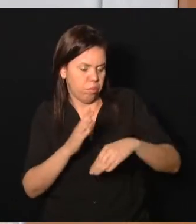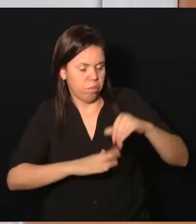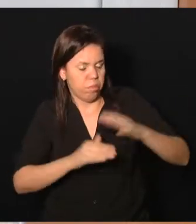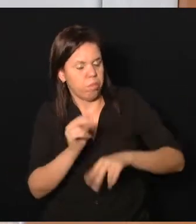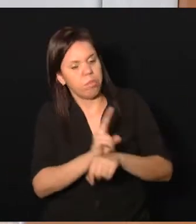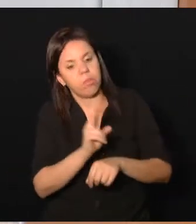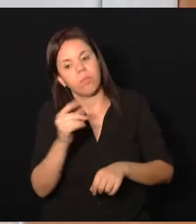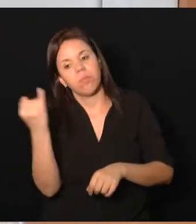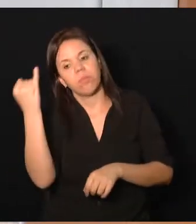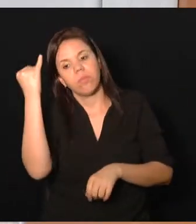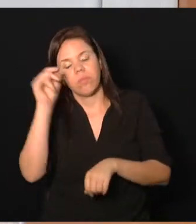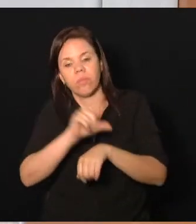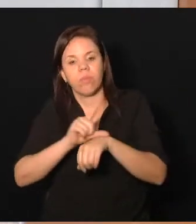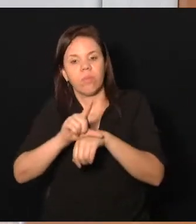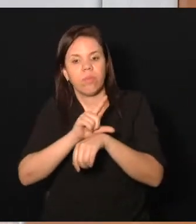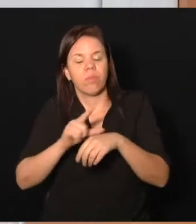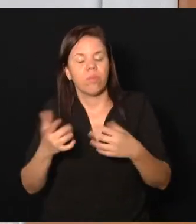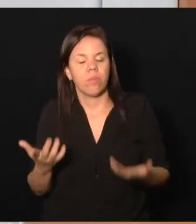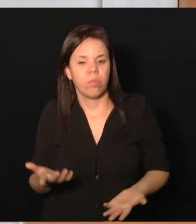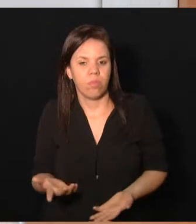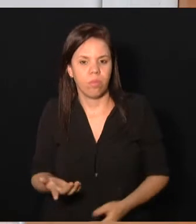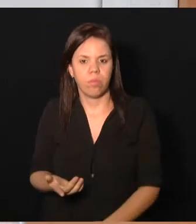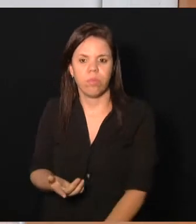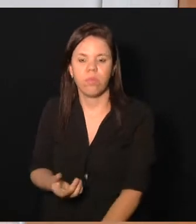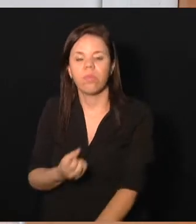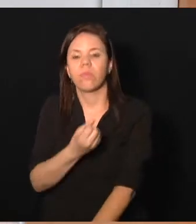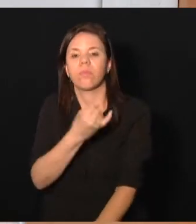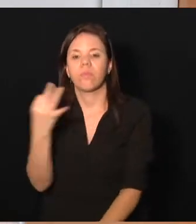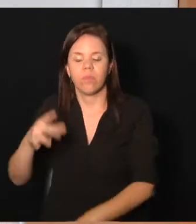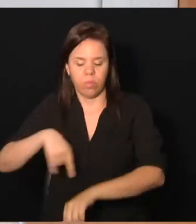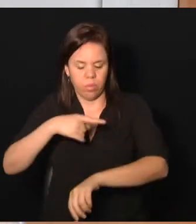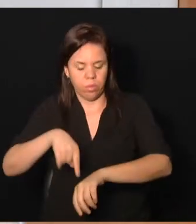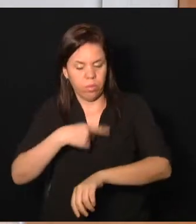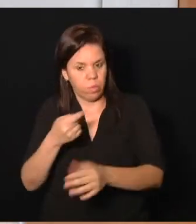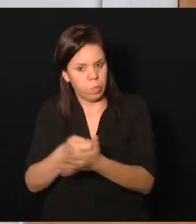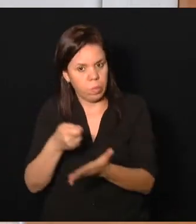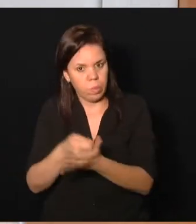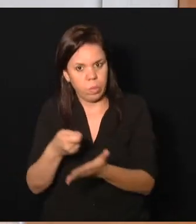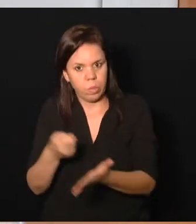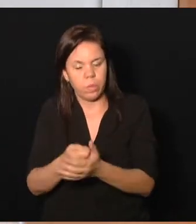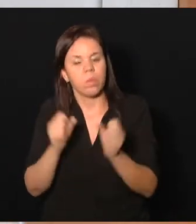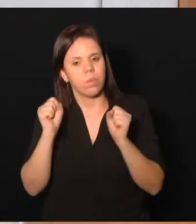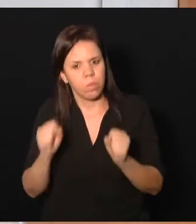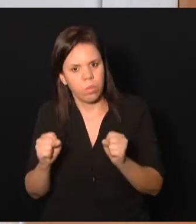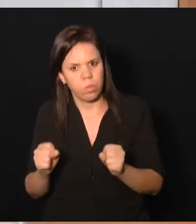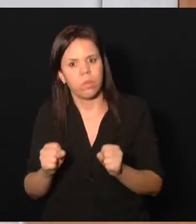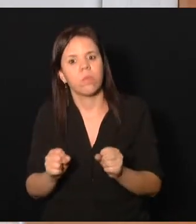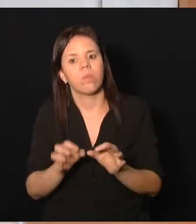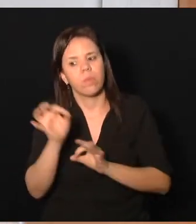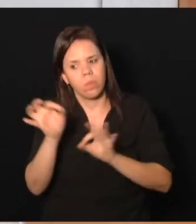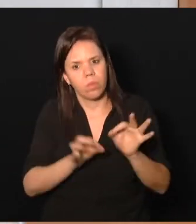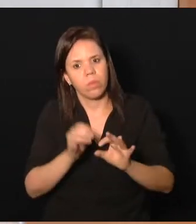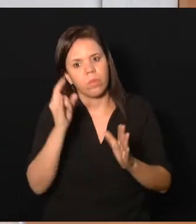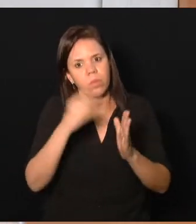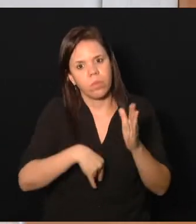nessa legislação, não é, Saga? É a quantidade de horas exigidas para poder regulamentar de